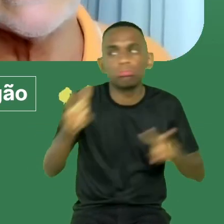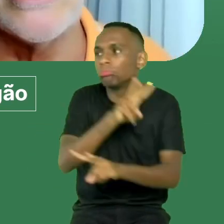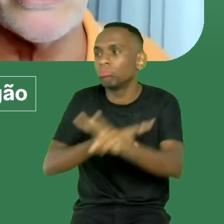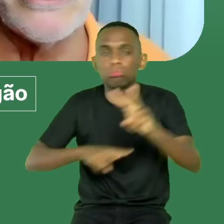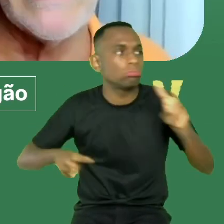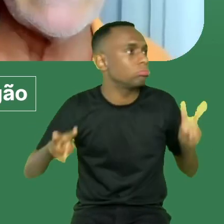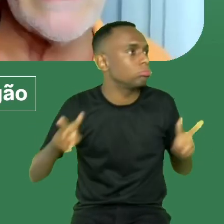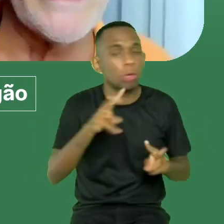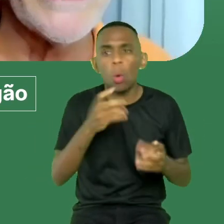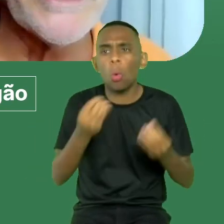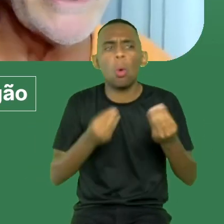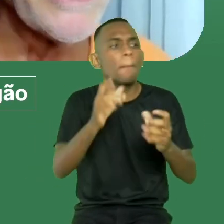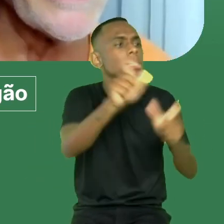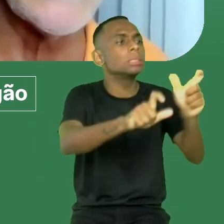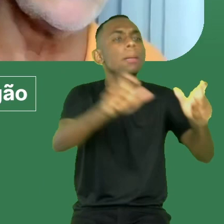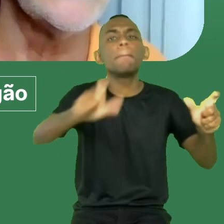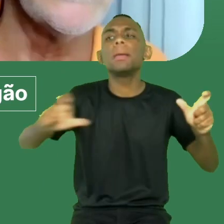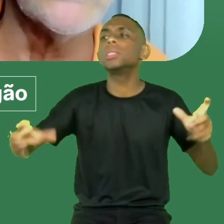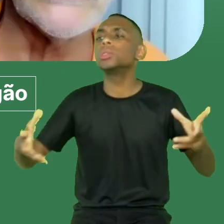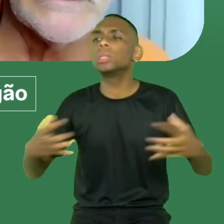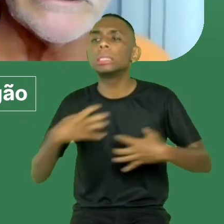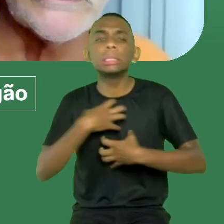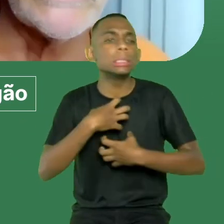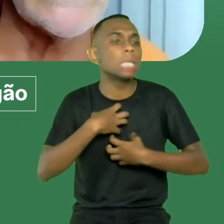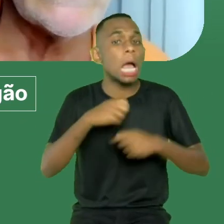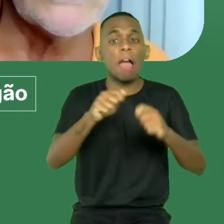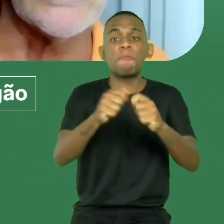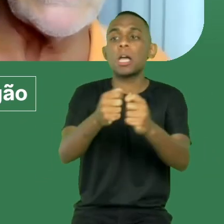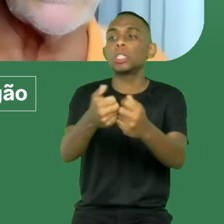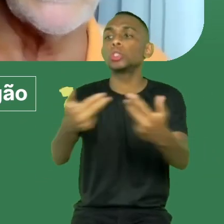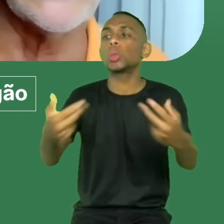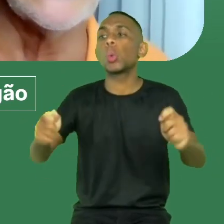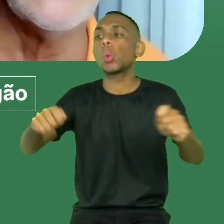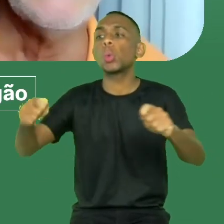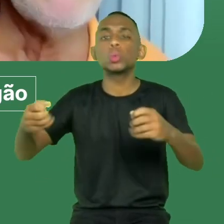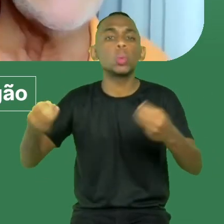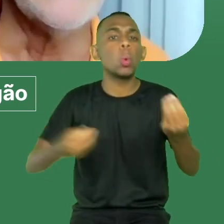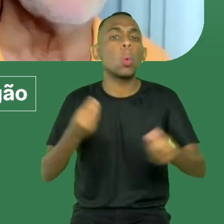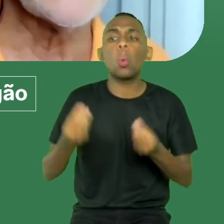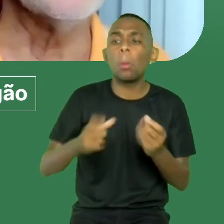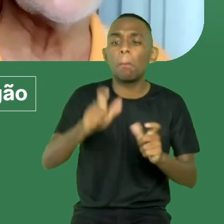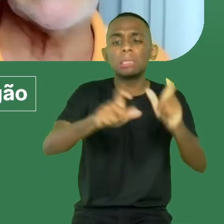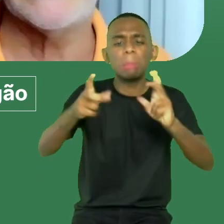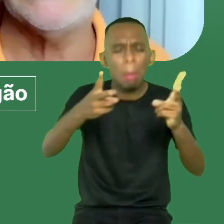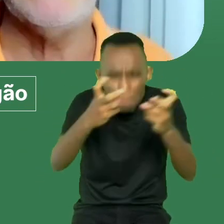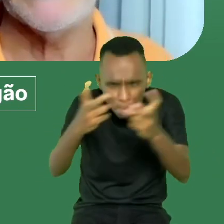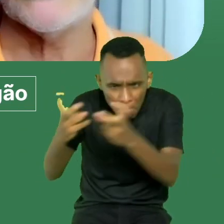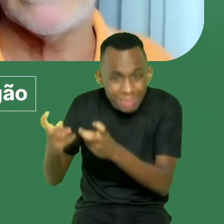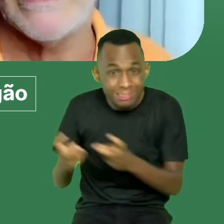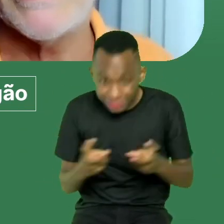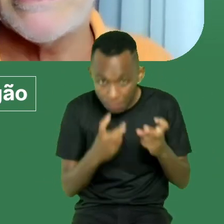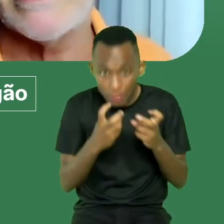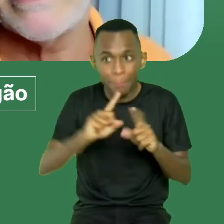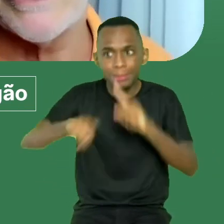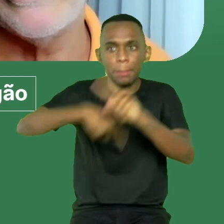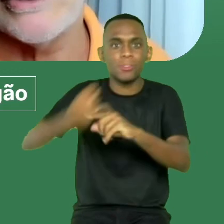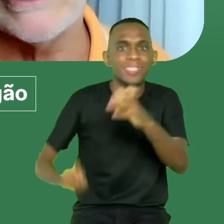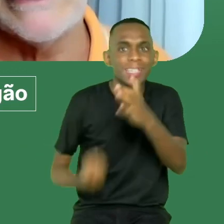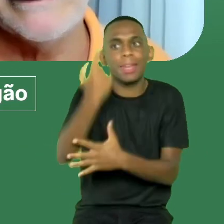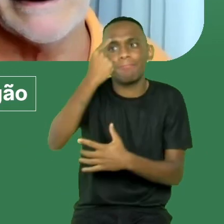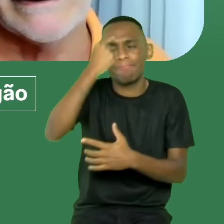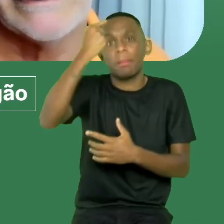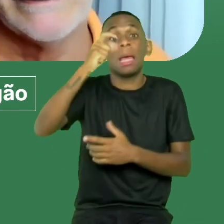pessoas são, como elas agem diante de certas circunstâncias, de certas situações, para que você crie personagens que